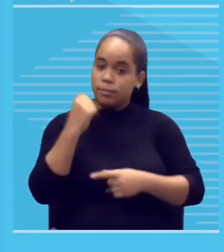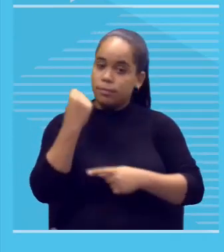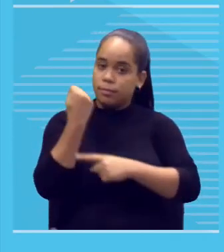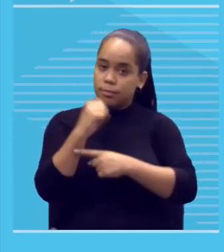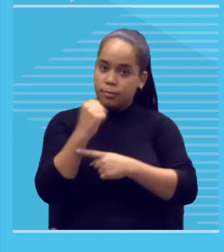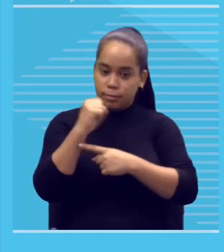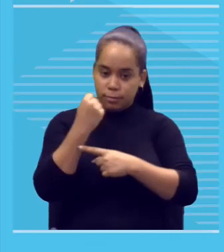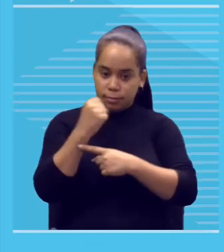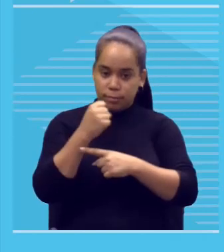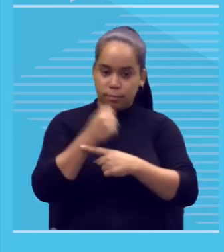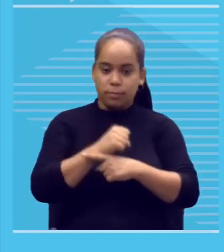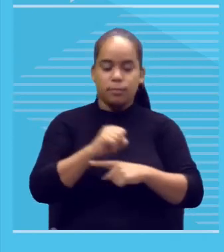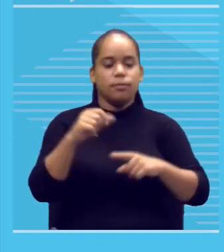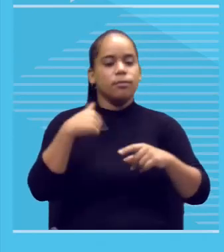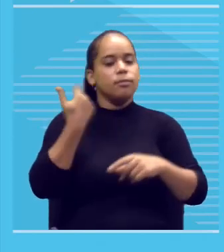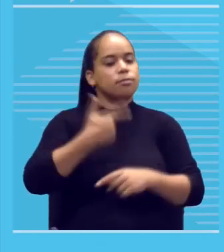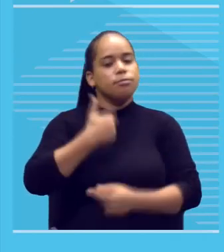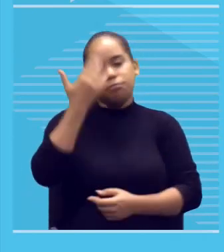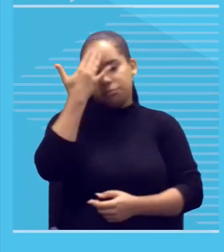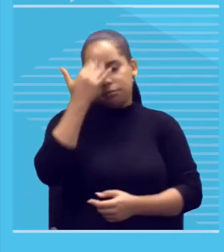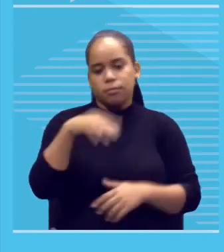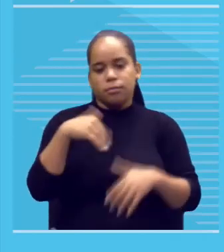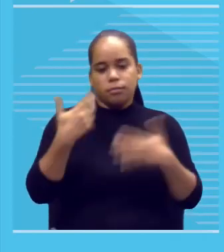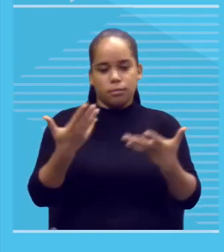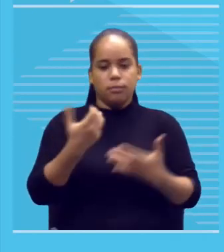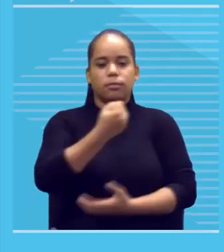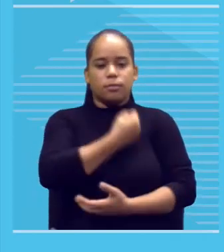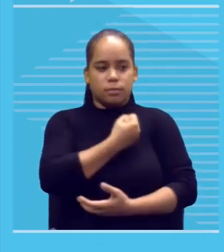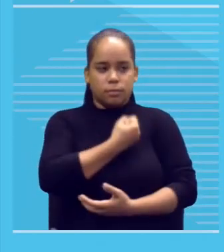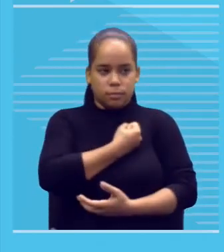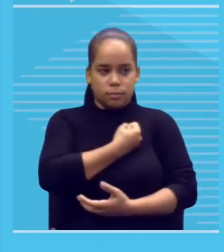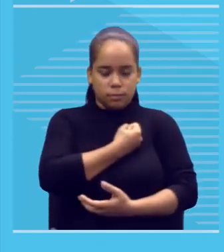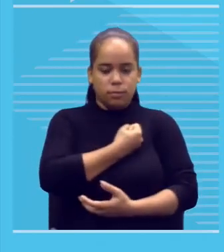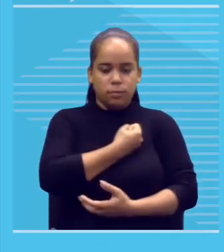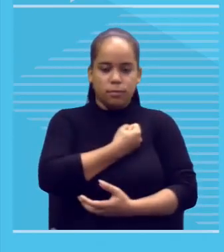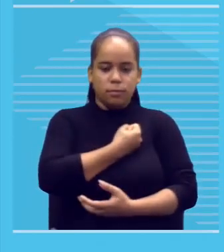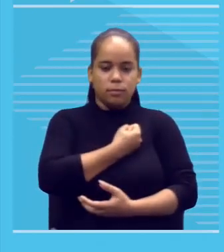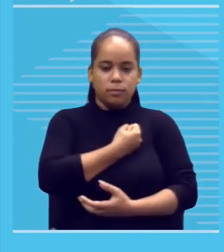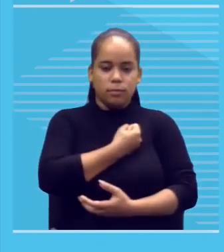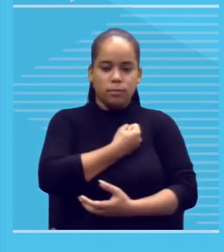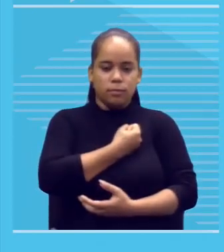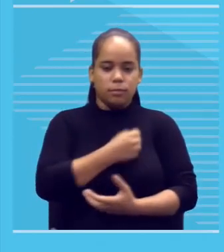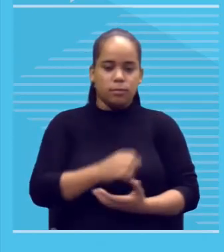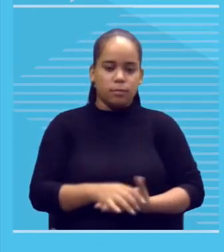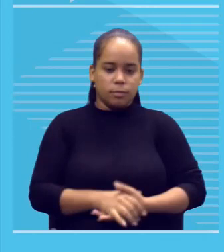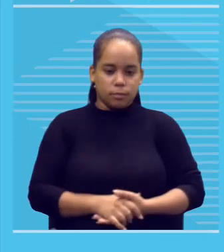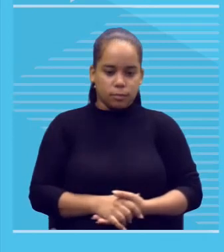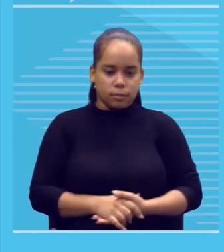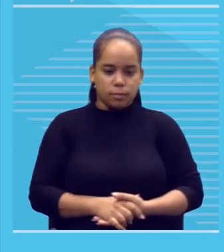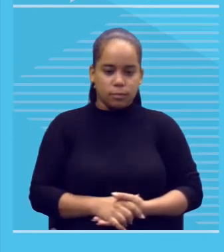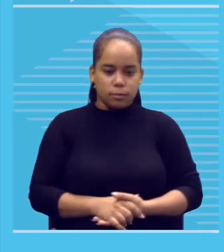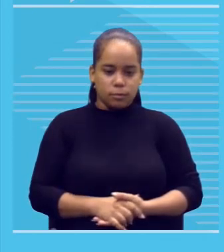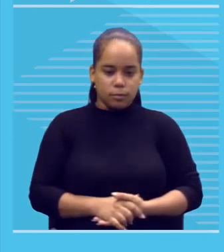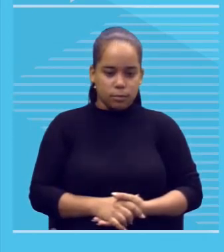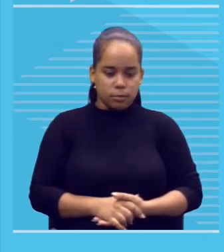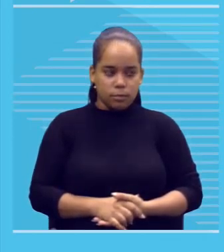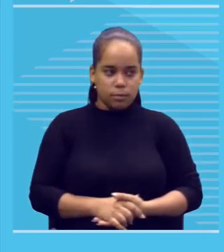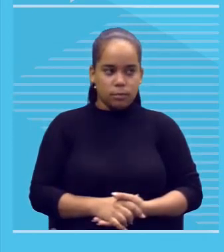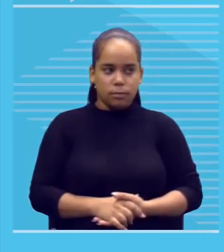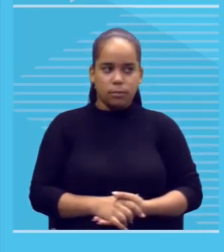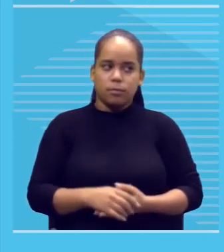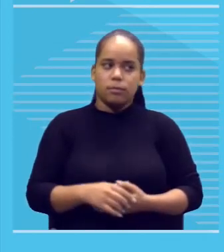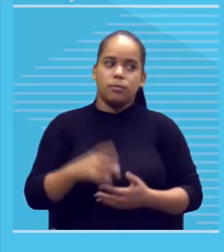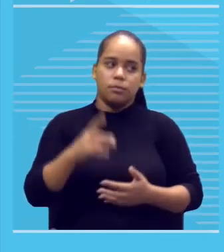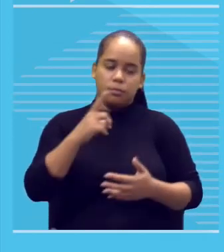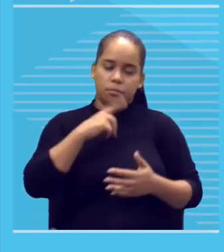a gente não sabe que número é Não é isso não sabemos que número é em cada um é